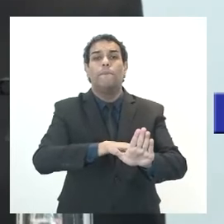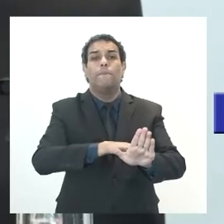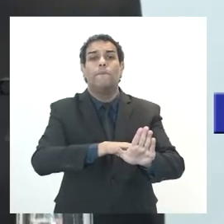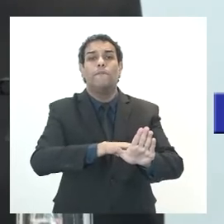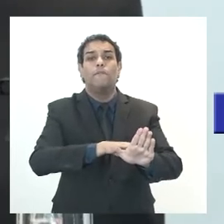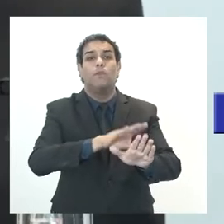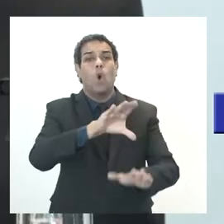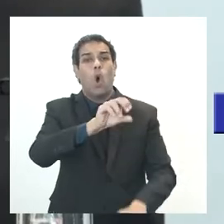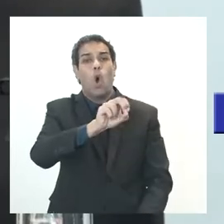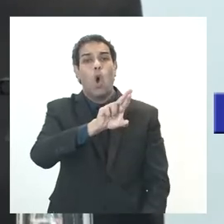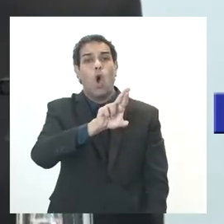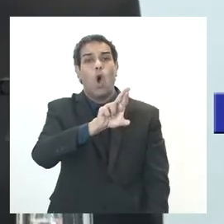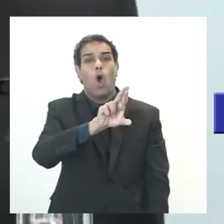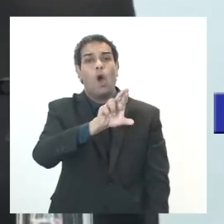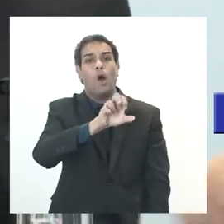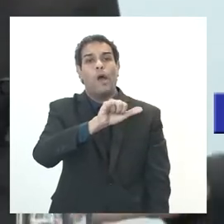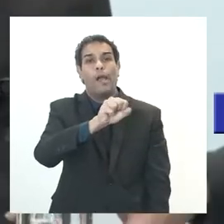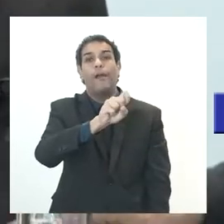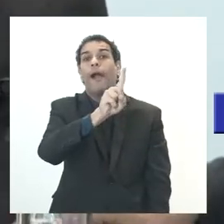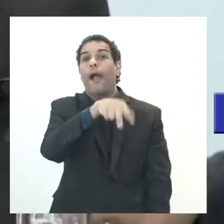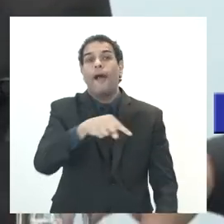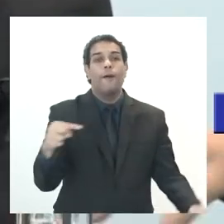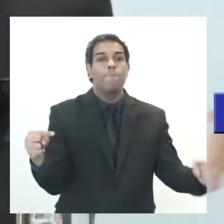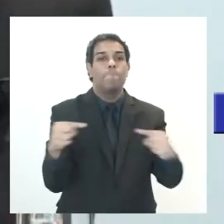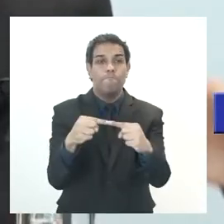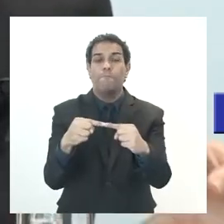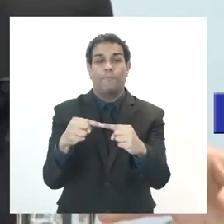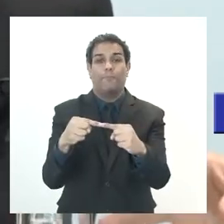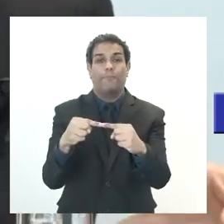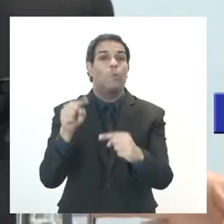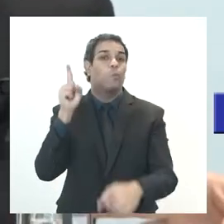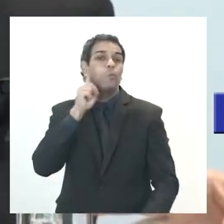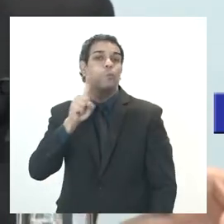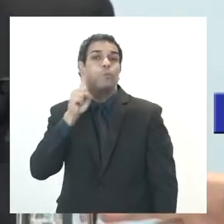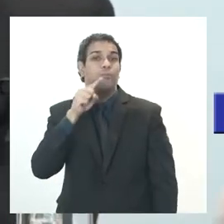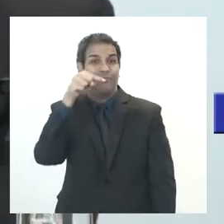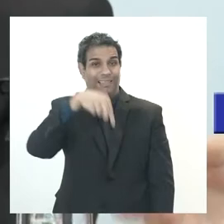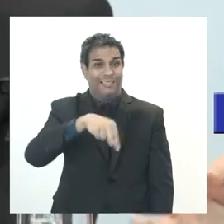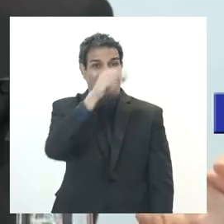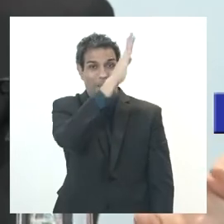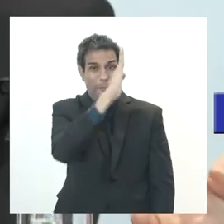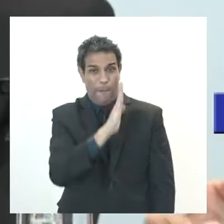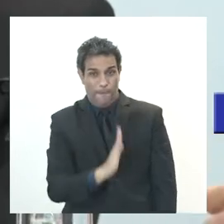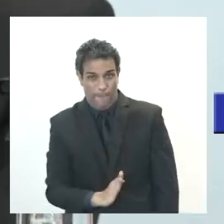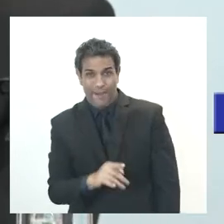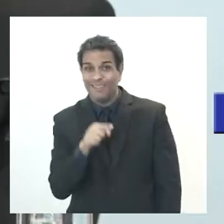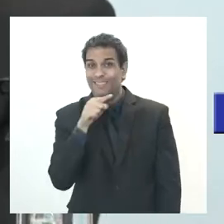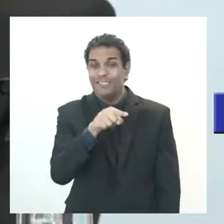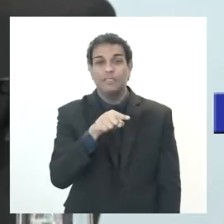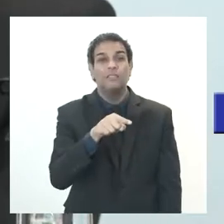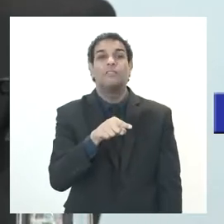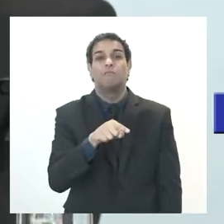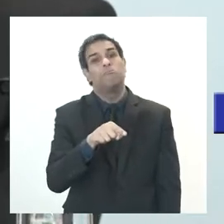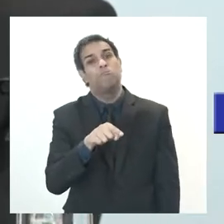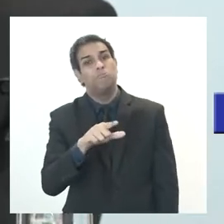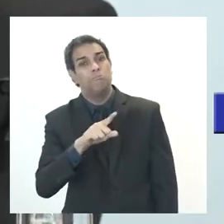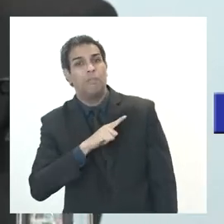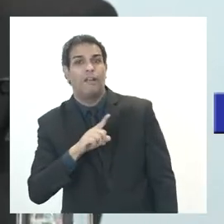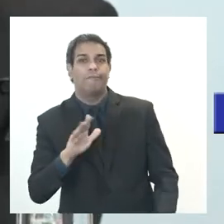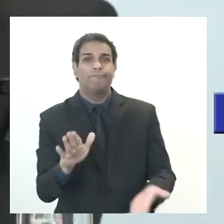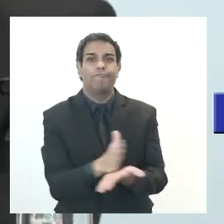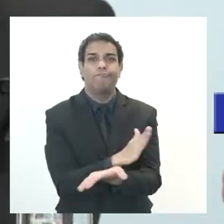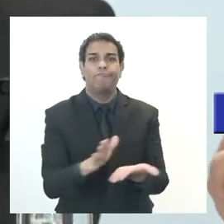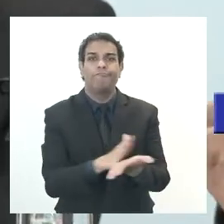governo pelo poder Central e falam que no Brasil nós temos um estado ineficiente